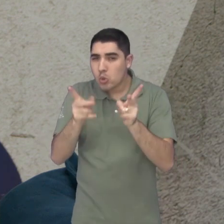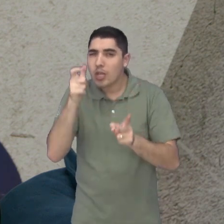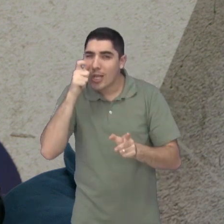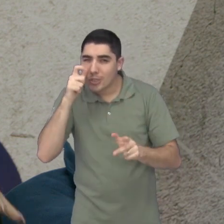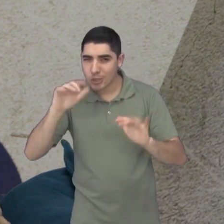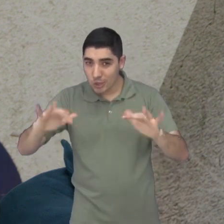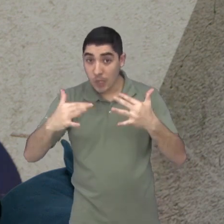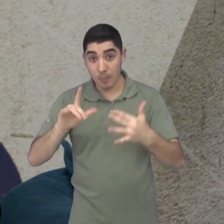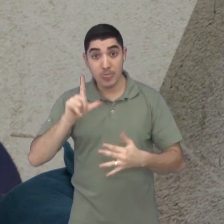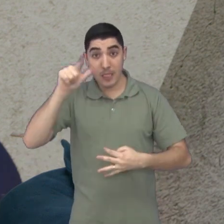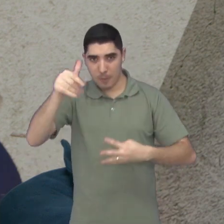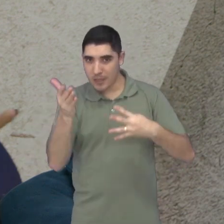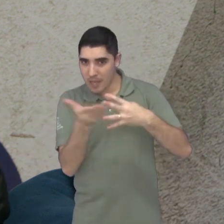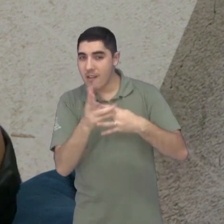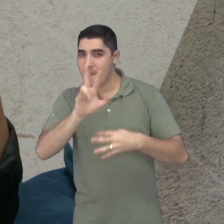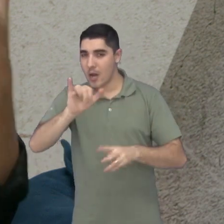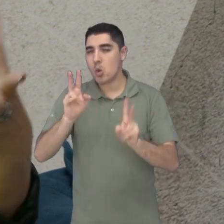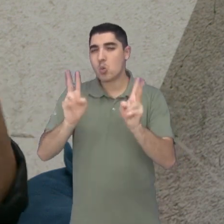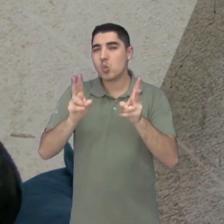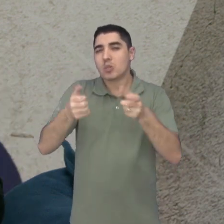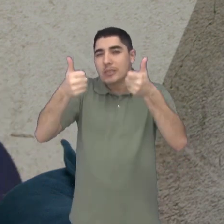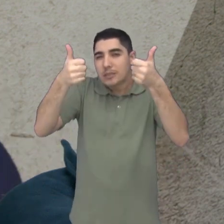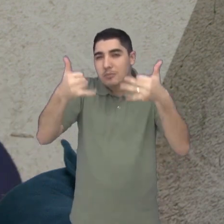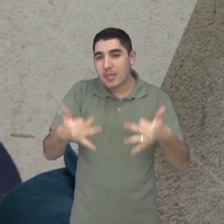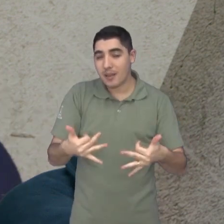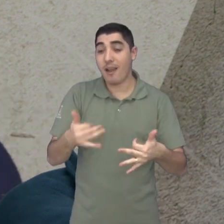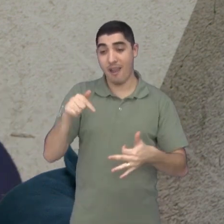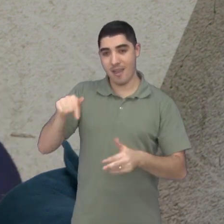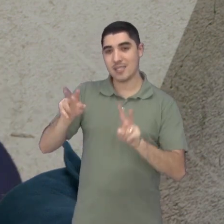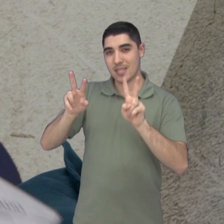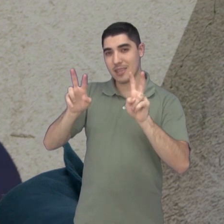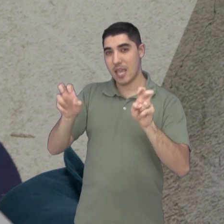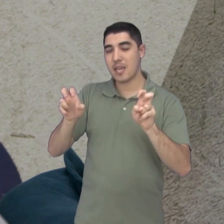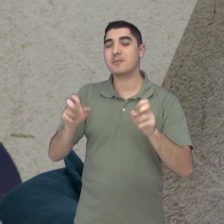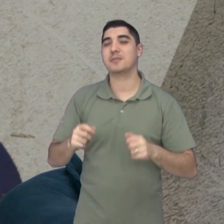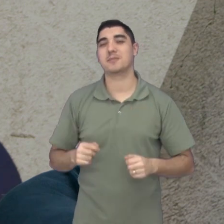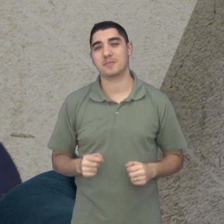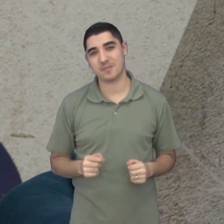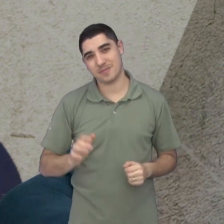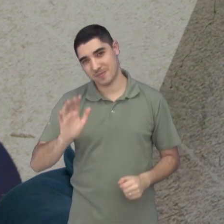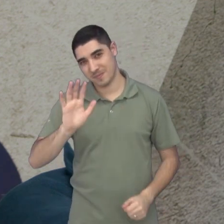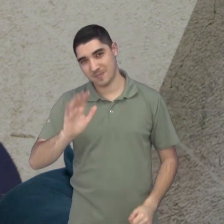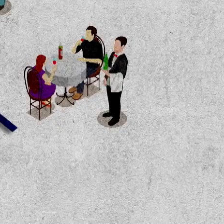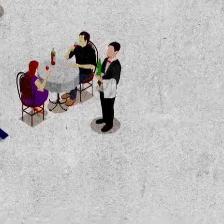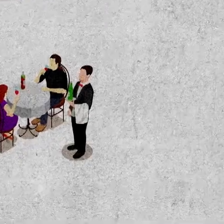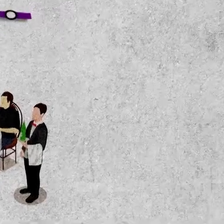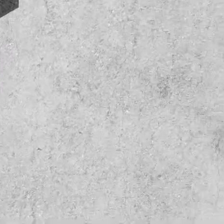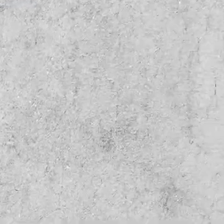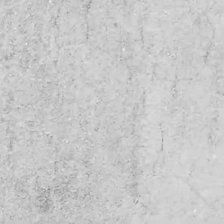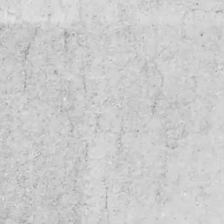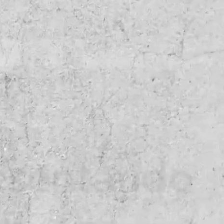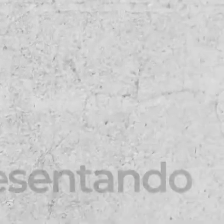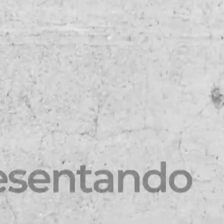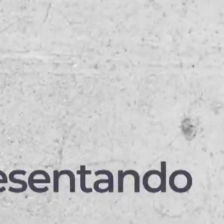daí, que no próximo bloco teremos muito mais e está apenas começando. Até já!